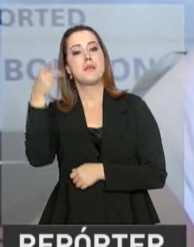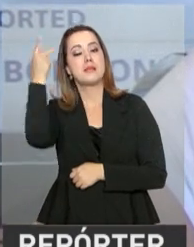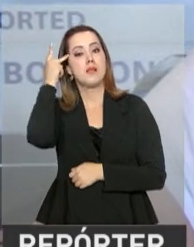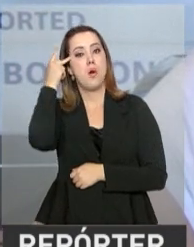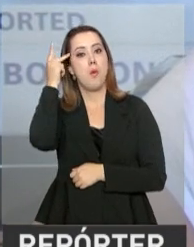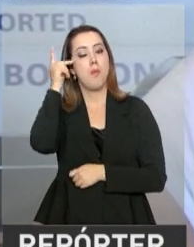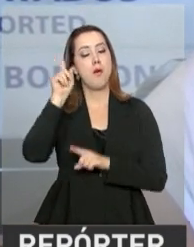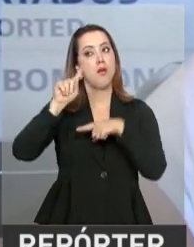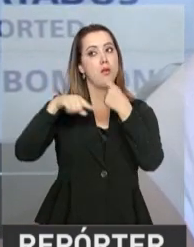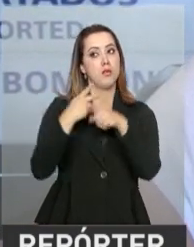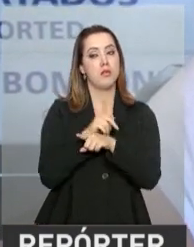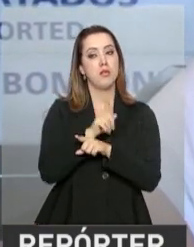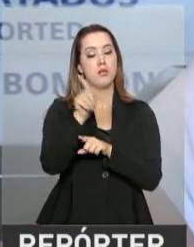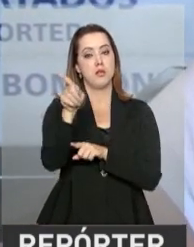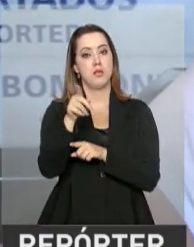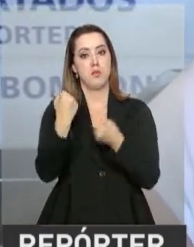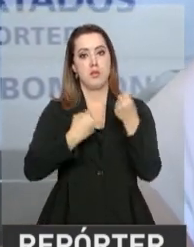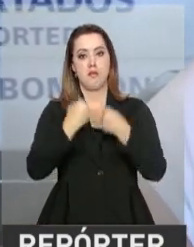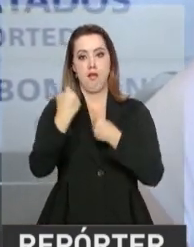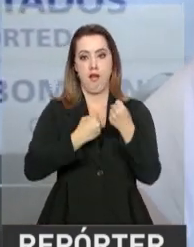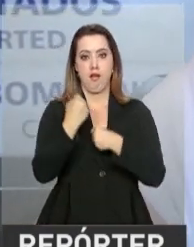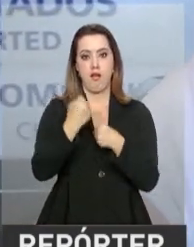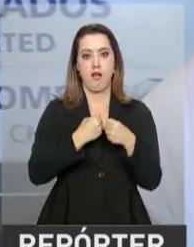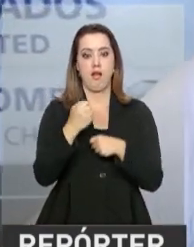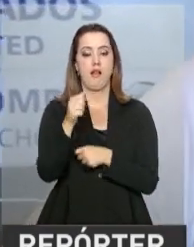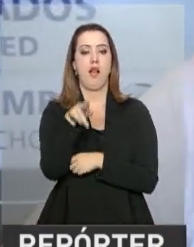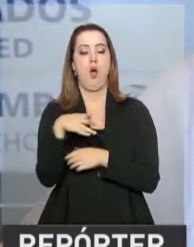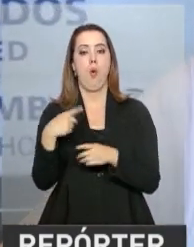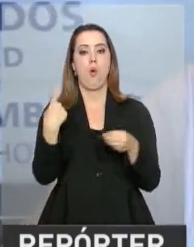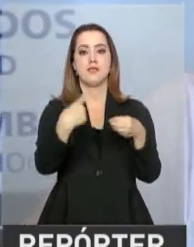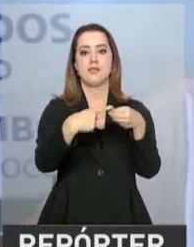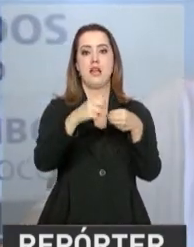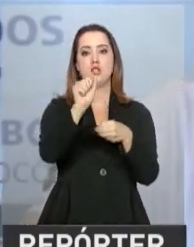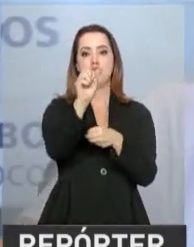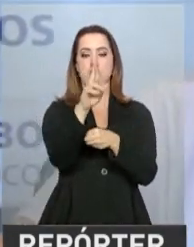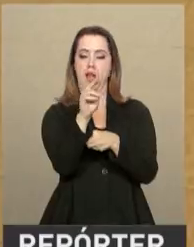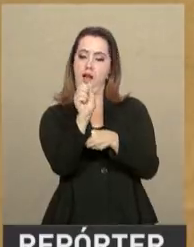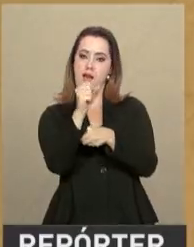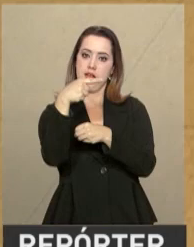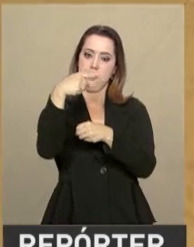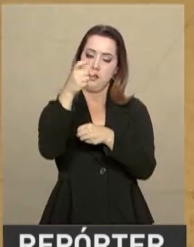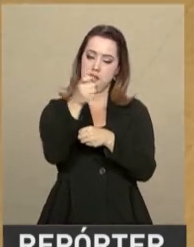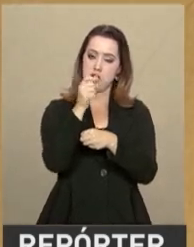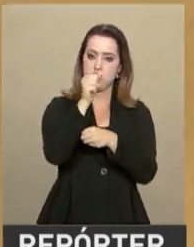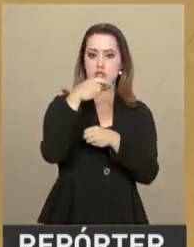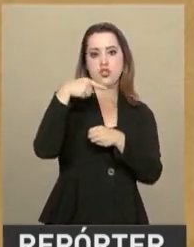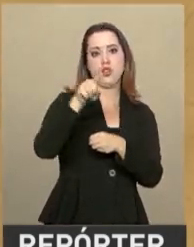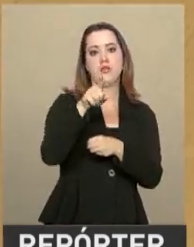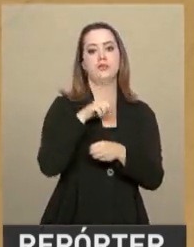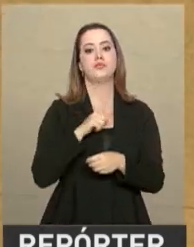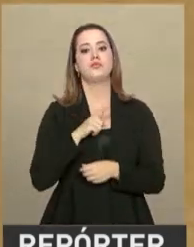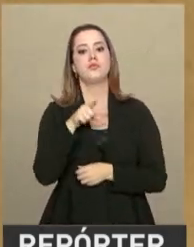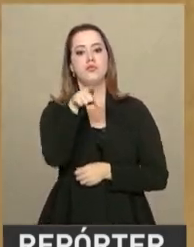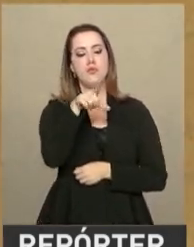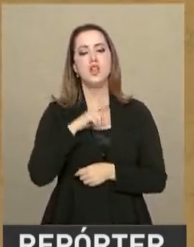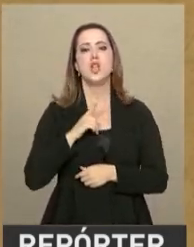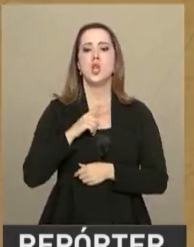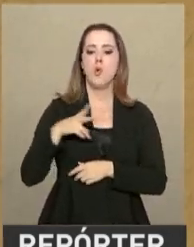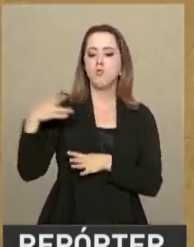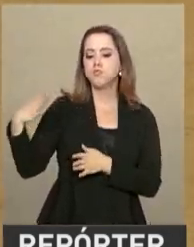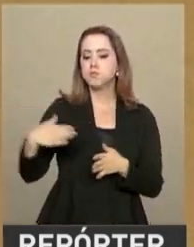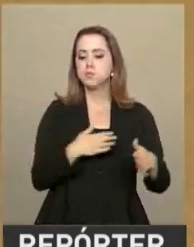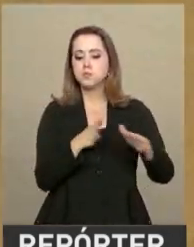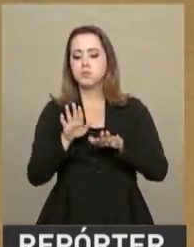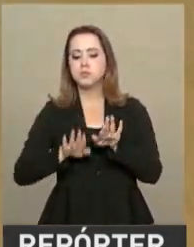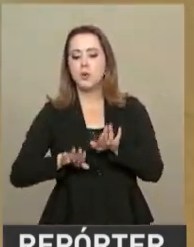vou tomar um carro para Araxá, destino final. Vamos lá então? No caminho encontramos pisos táteis para